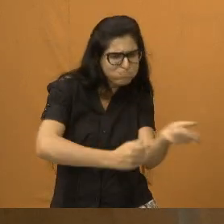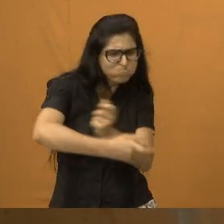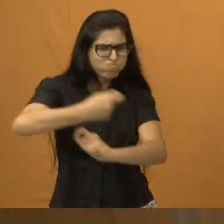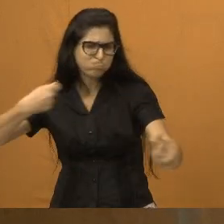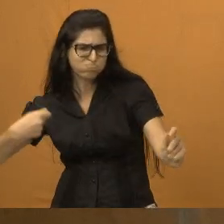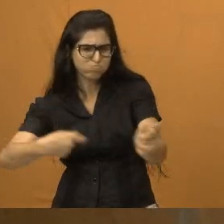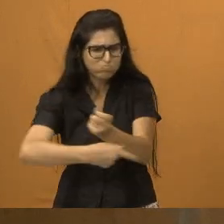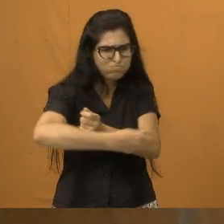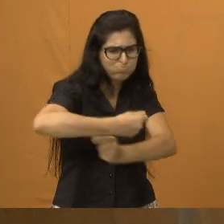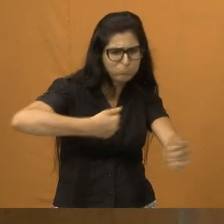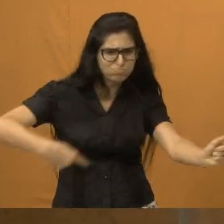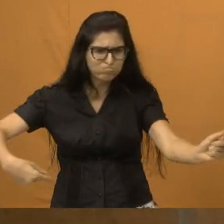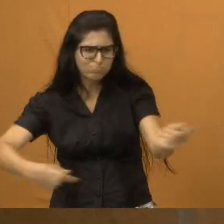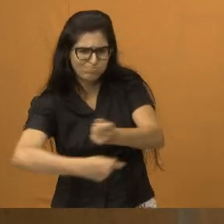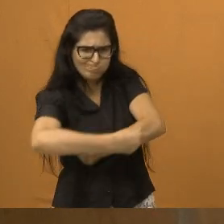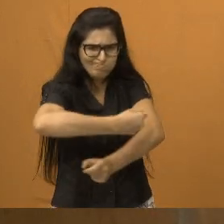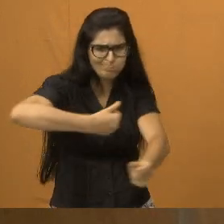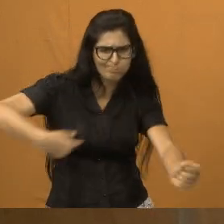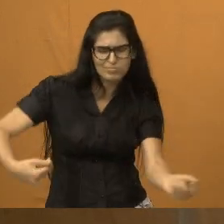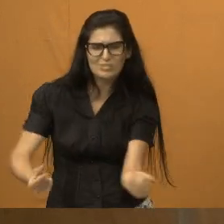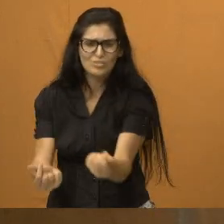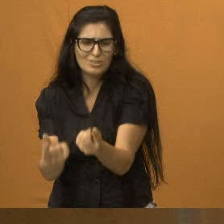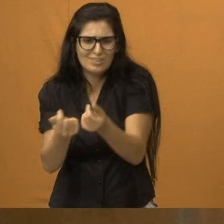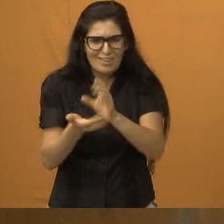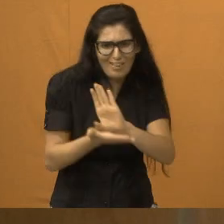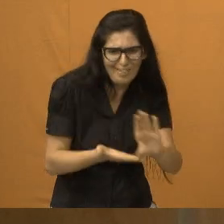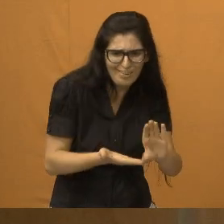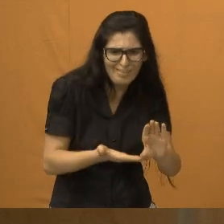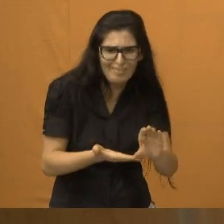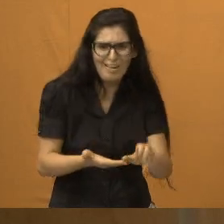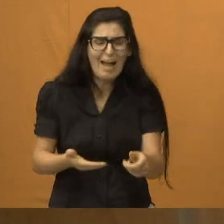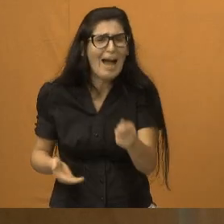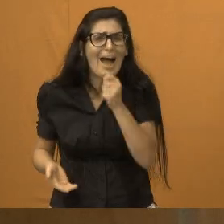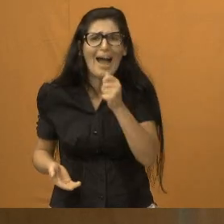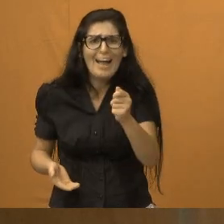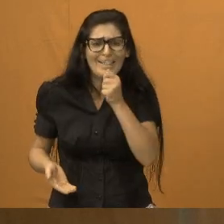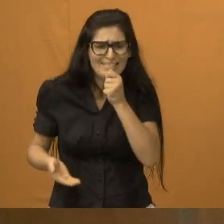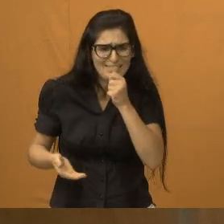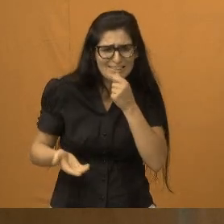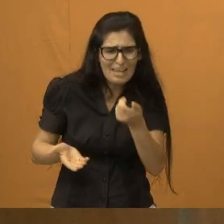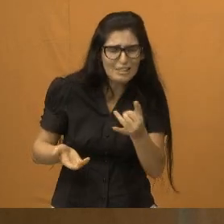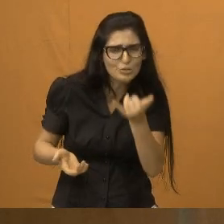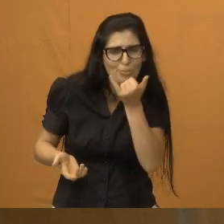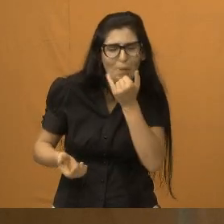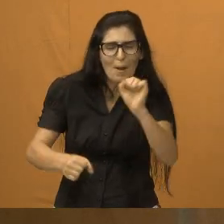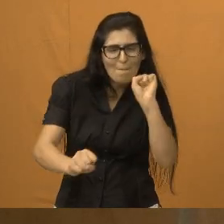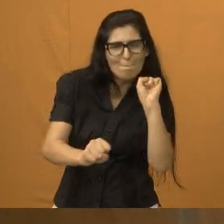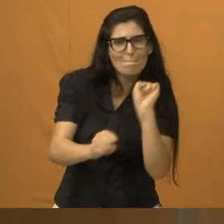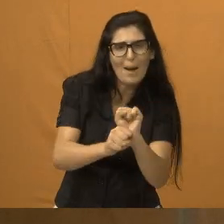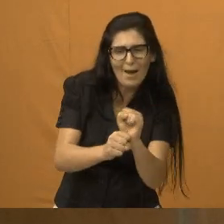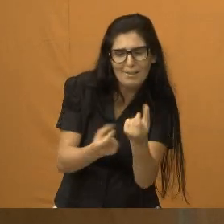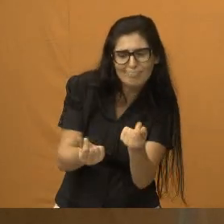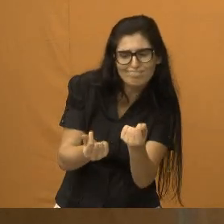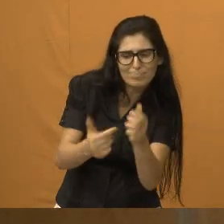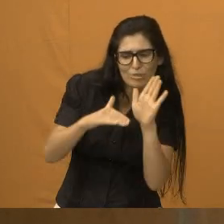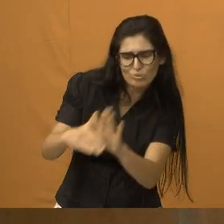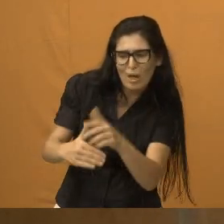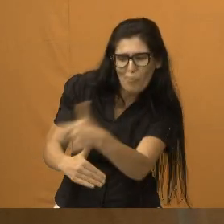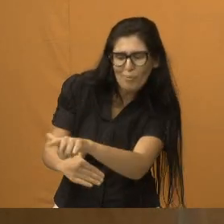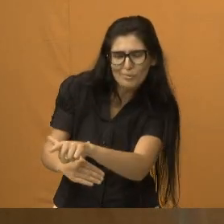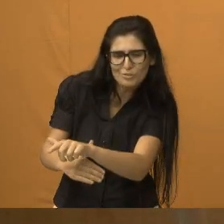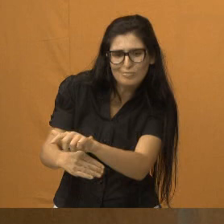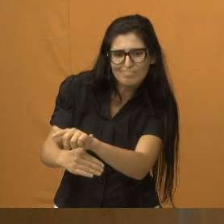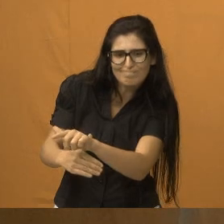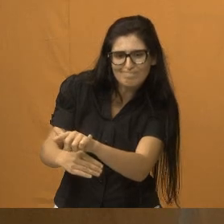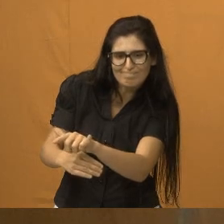ele não se repassa, nem há ainda o comprometimento da execução dessas obras. Então, não acaba não ocorrendo